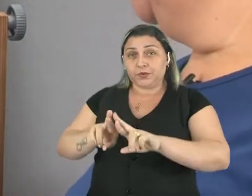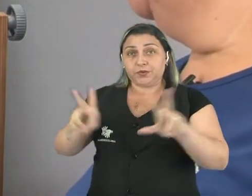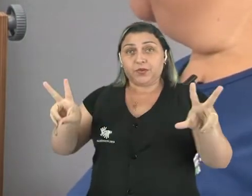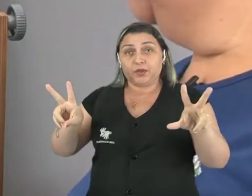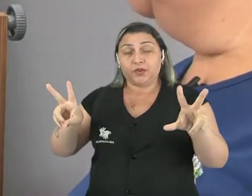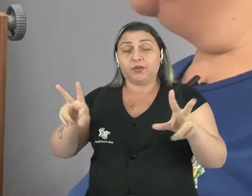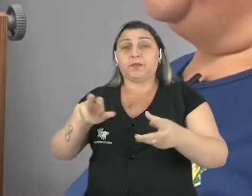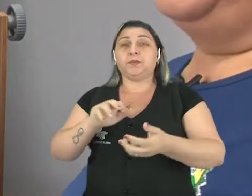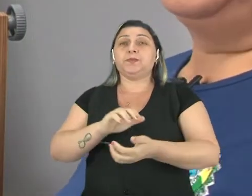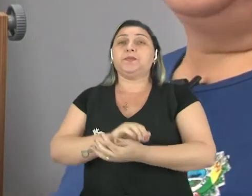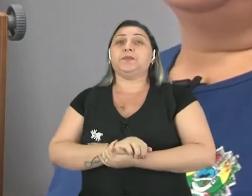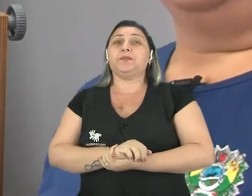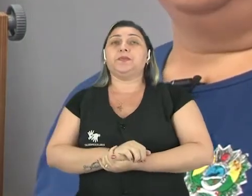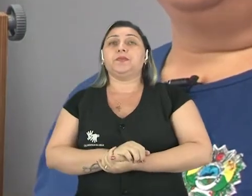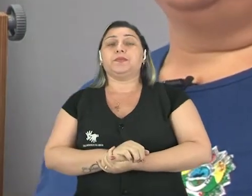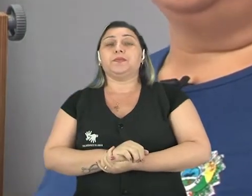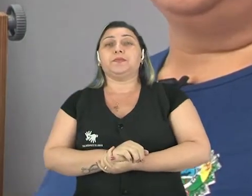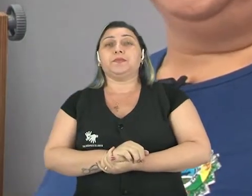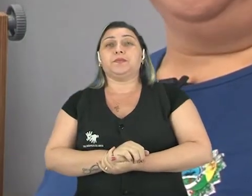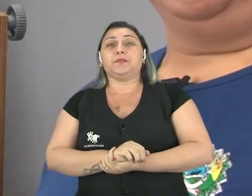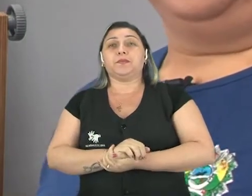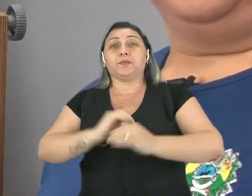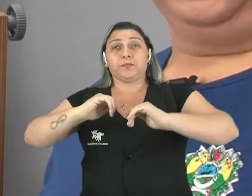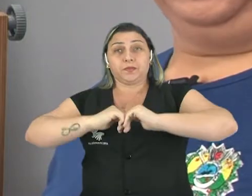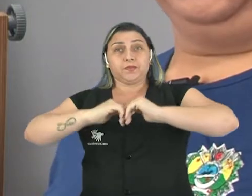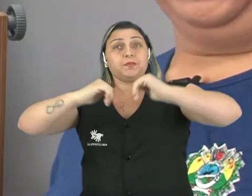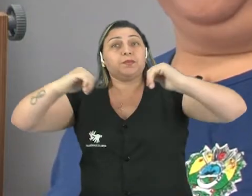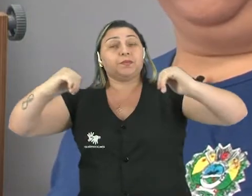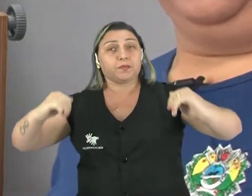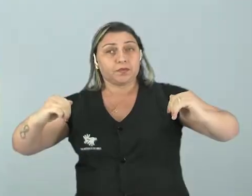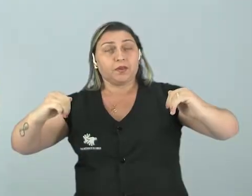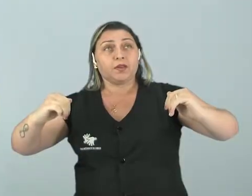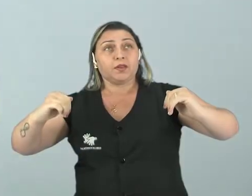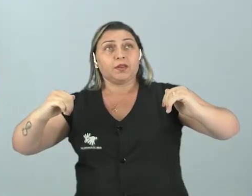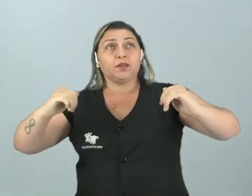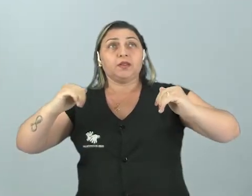diferentes. Então, eles resolveram dividir